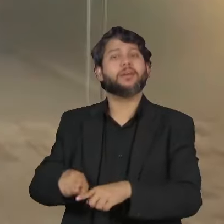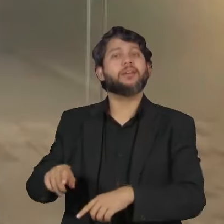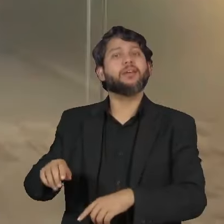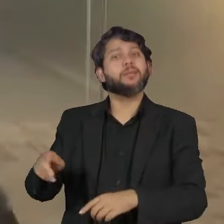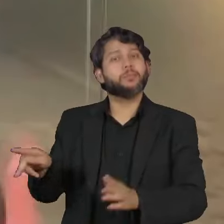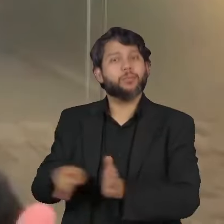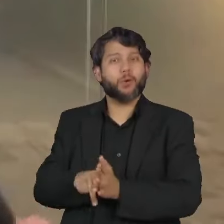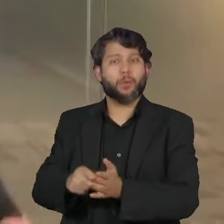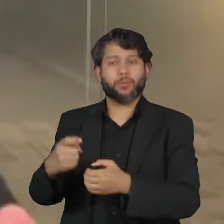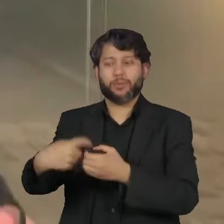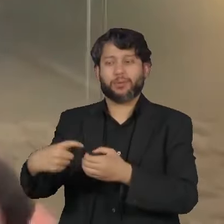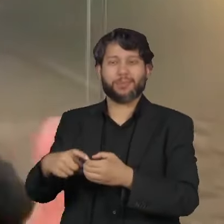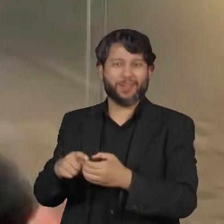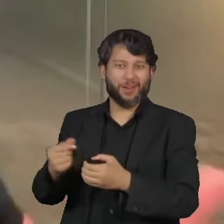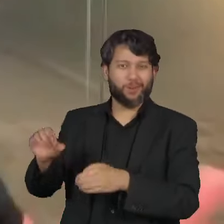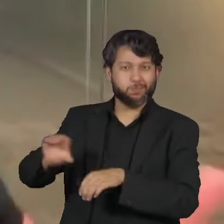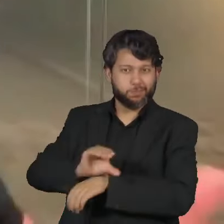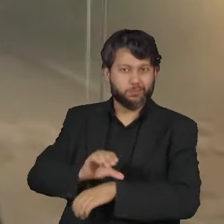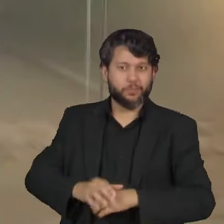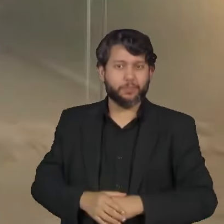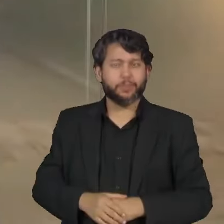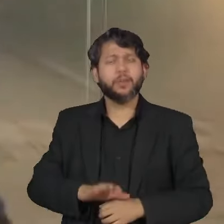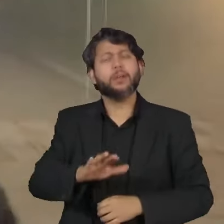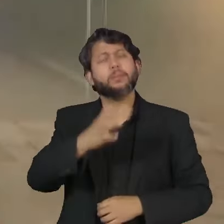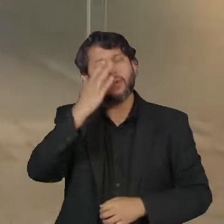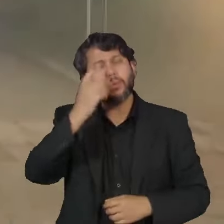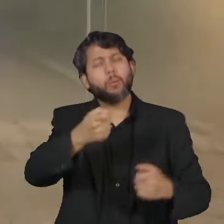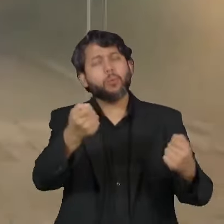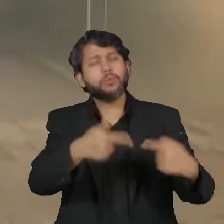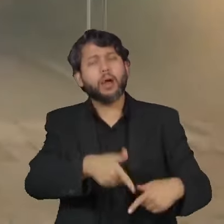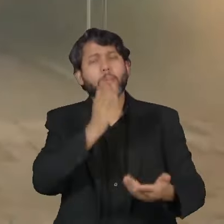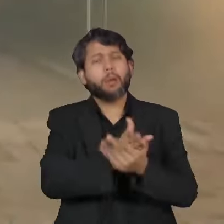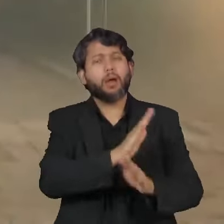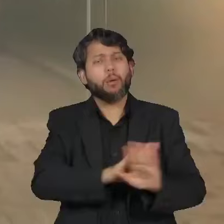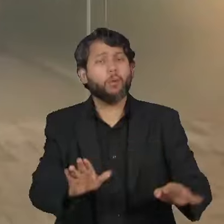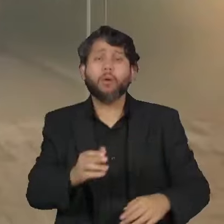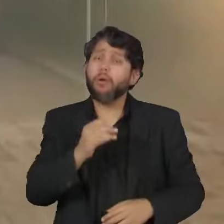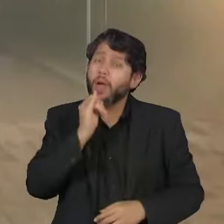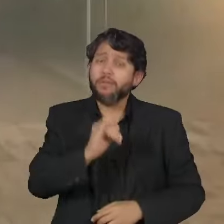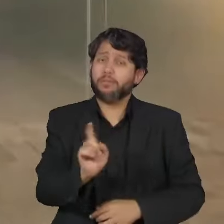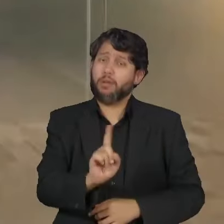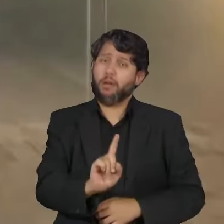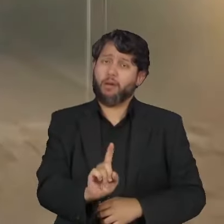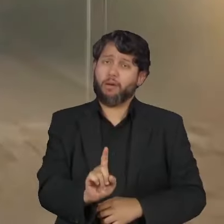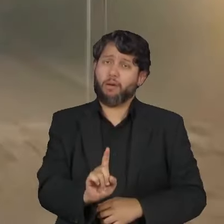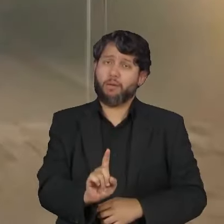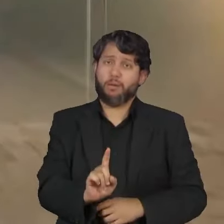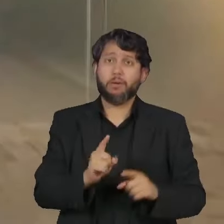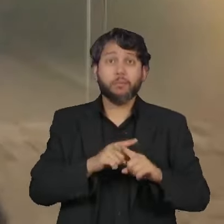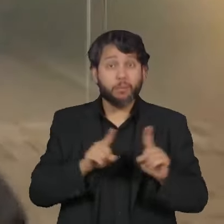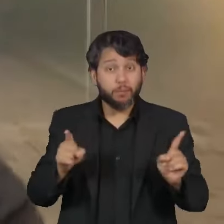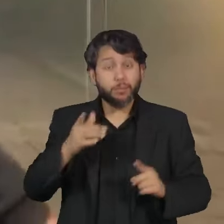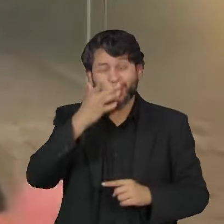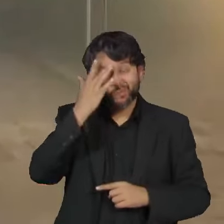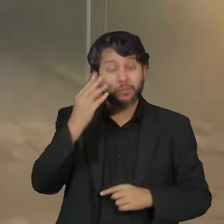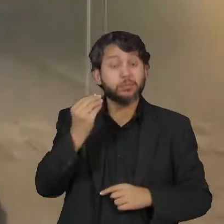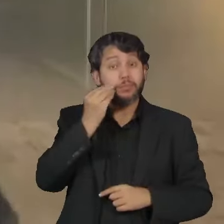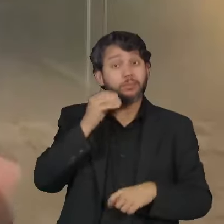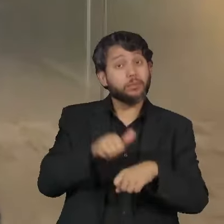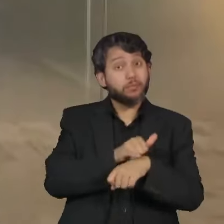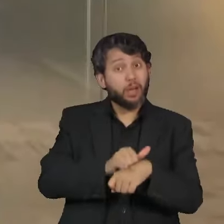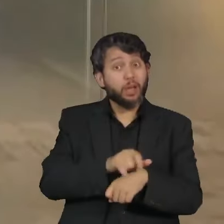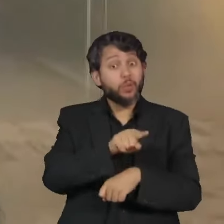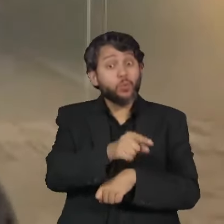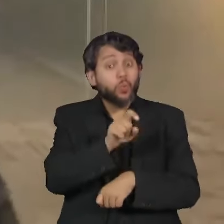Não significa que as pessoas não precisam, não devem apostar, não é essa afirmação que a gente está fazendo, mas elas devem usar isso como o que é, como